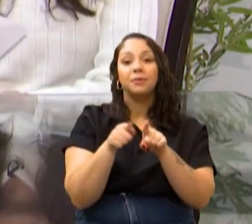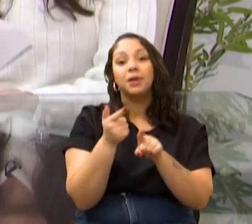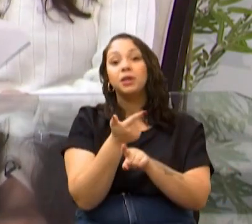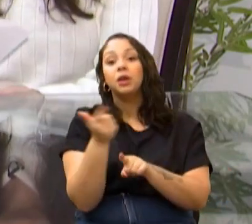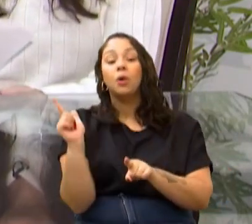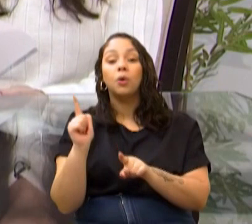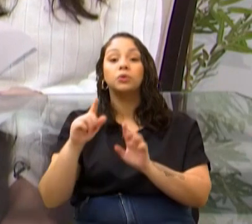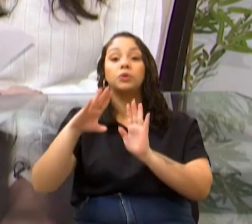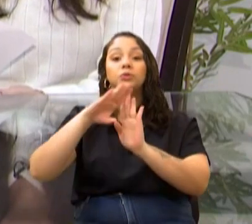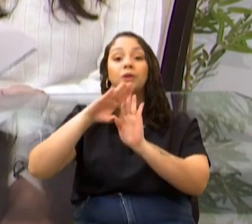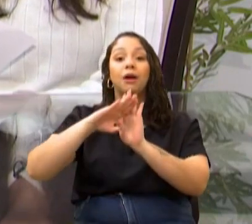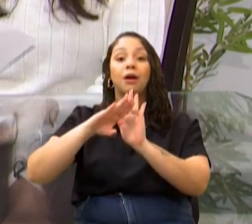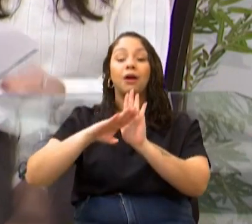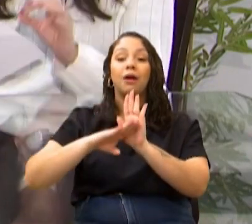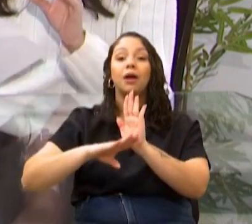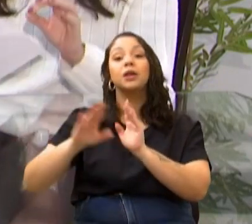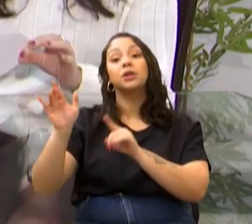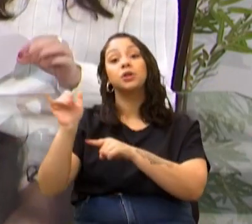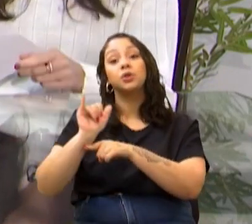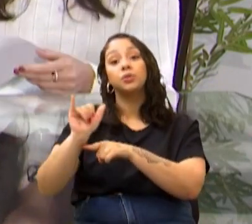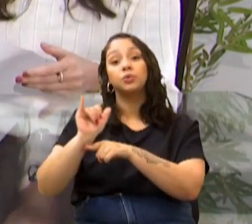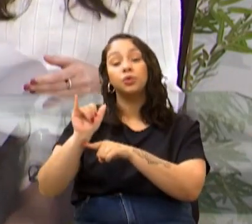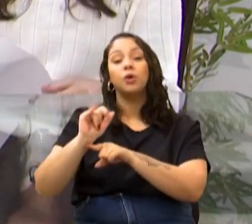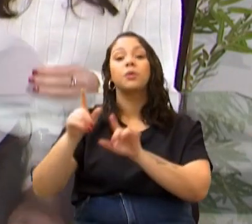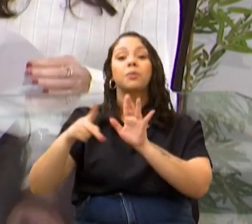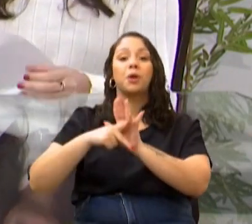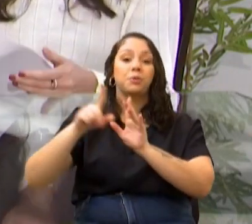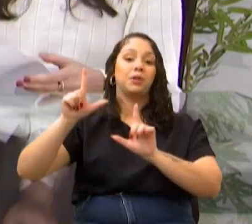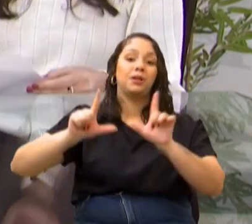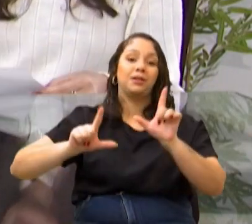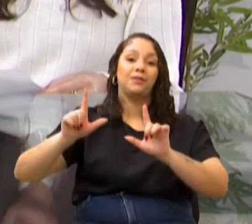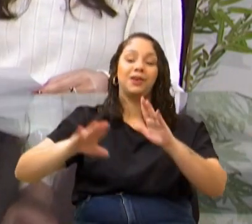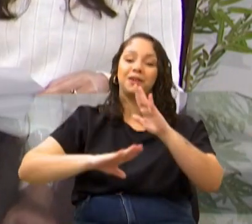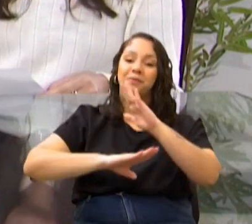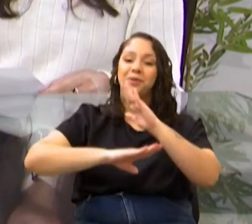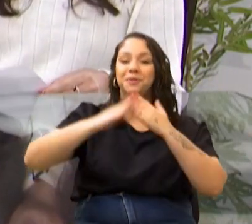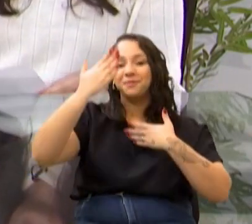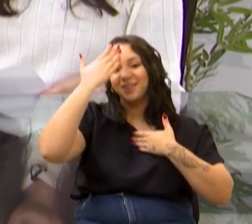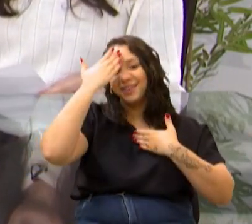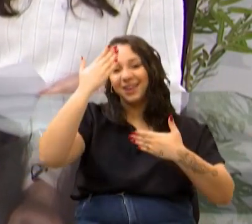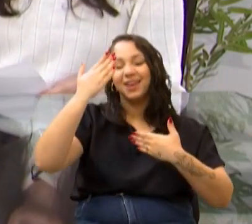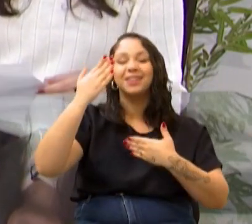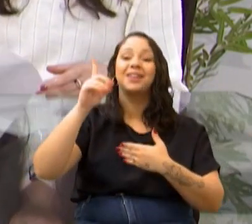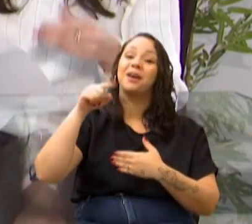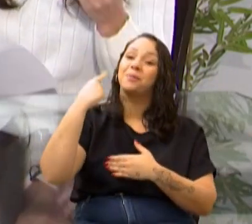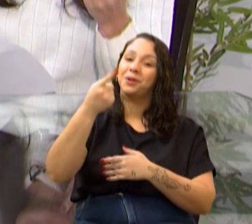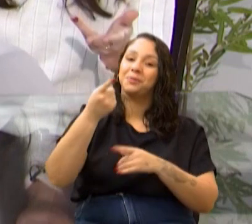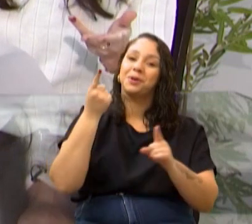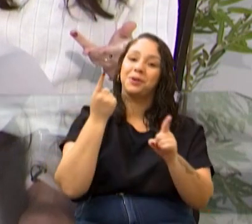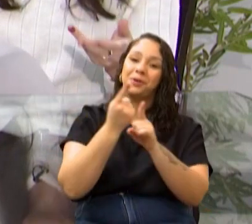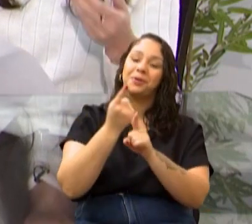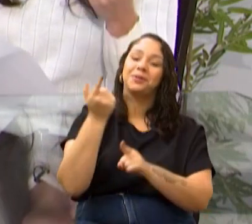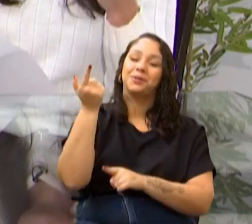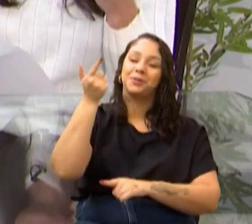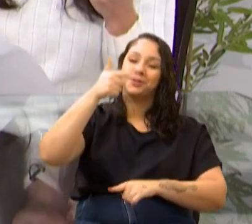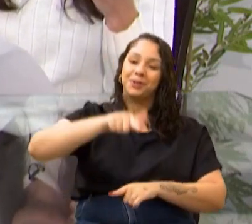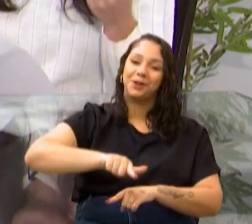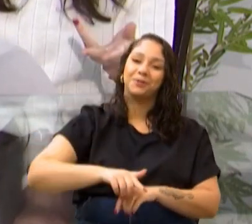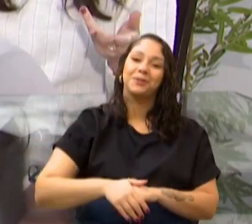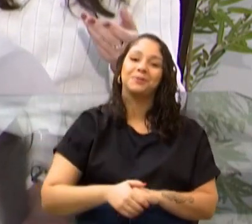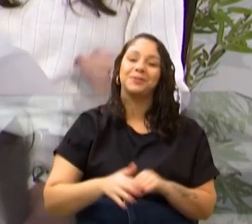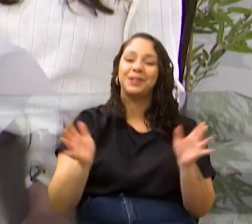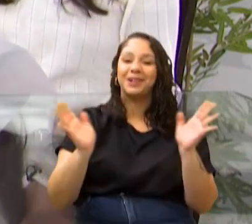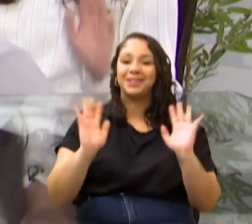outros quadros da TV Câmara Campinas no YouTube da TV Câmara. Obrigada, né? E até breve, até a